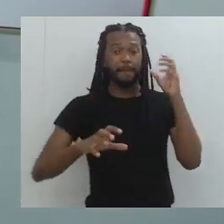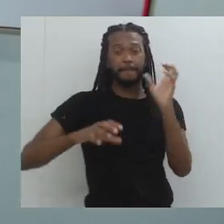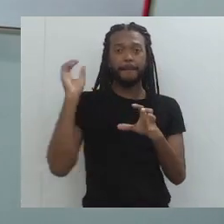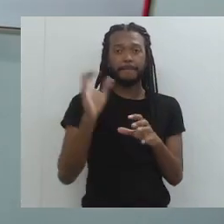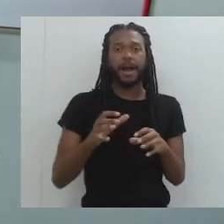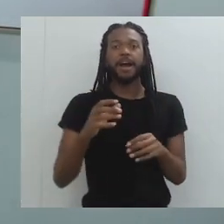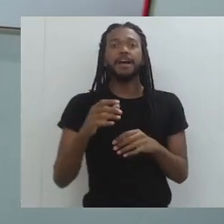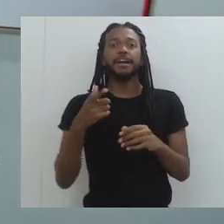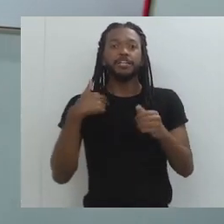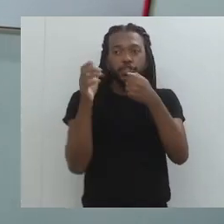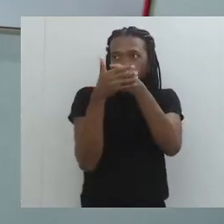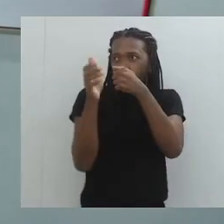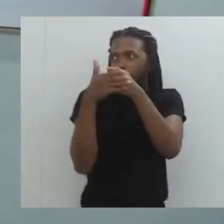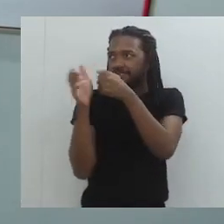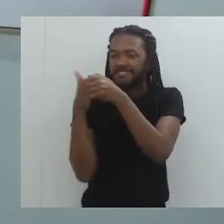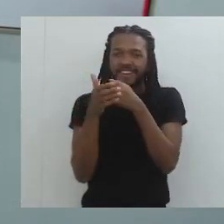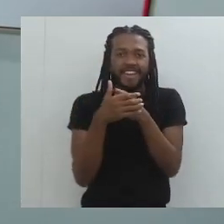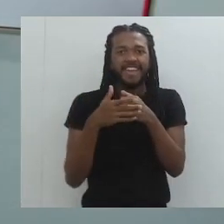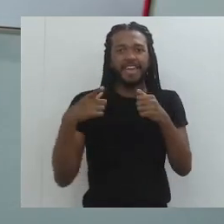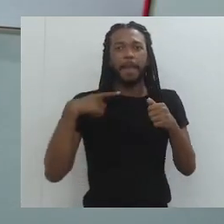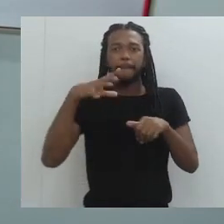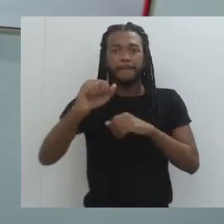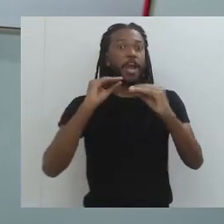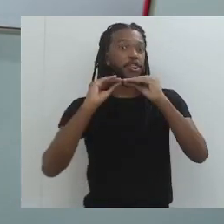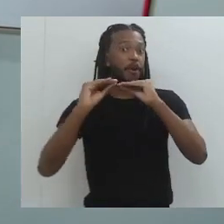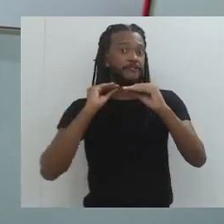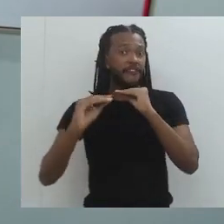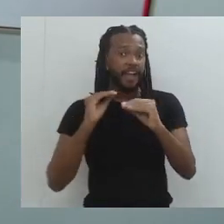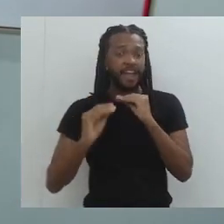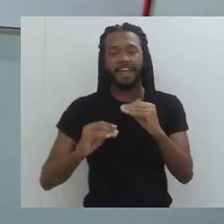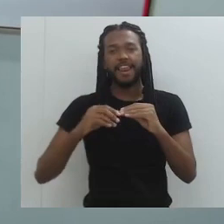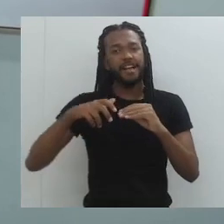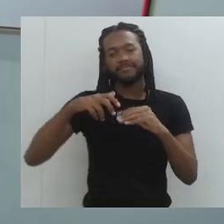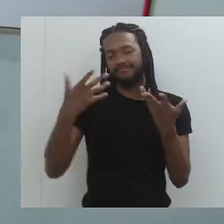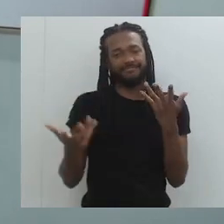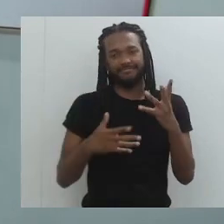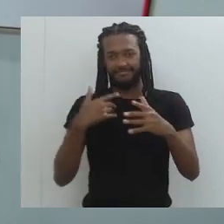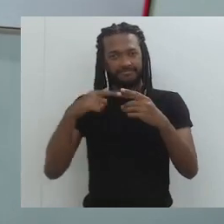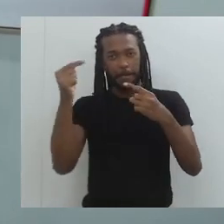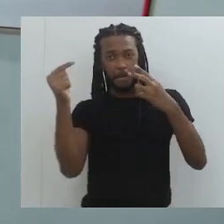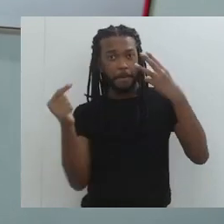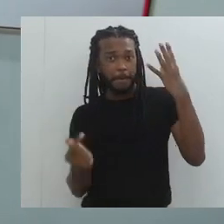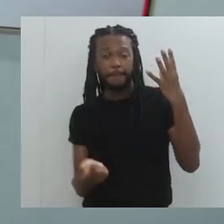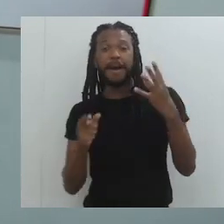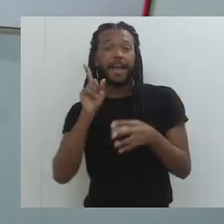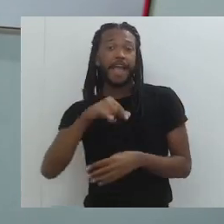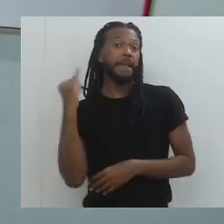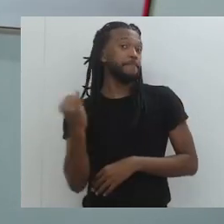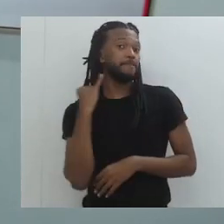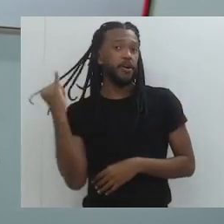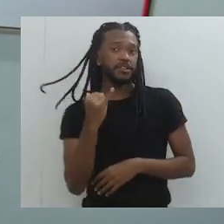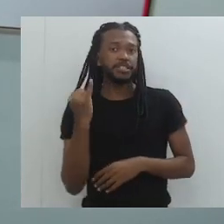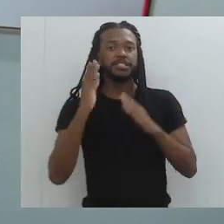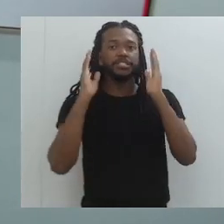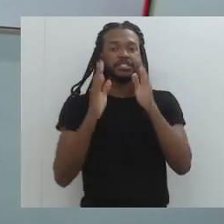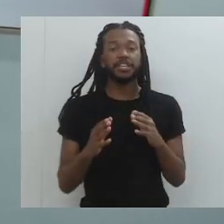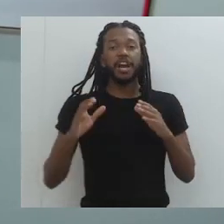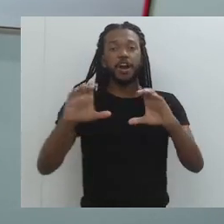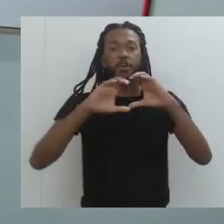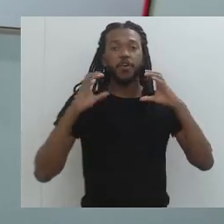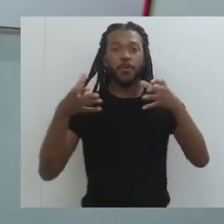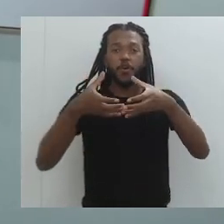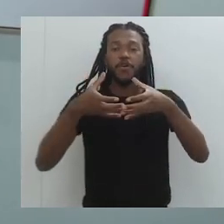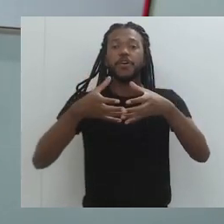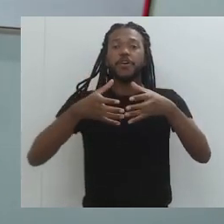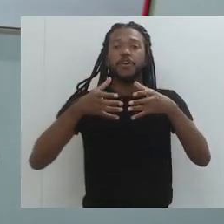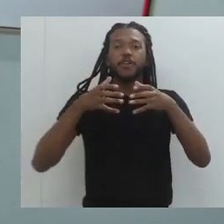de se esconder, pega novela. Então, é muito importante essa convivência, essa